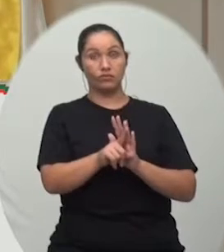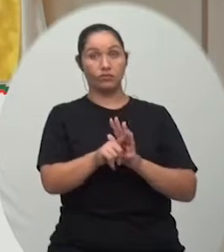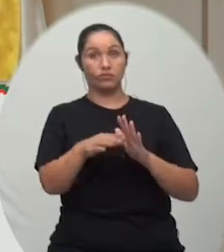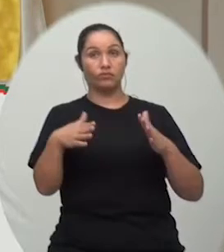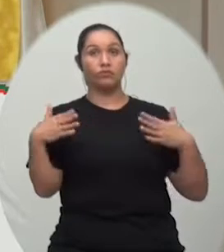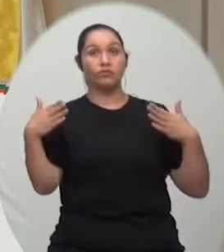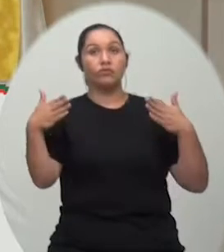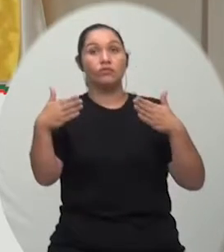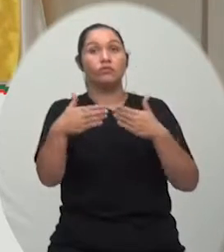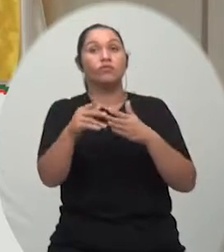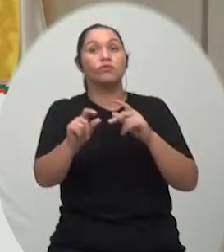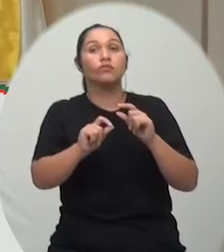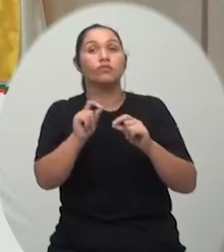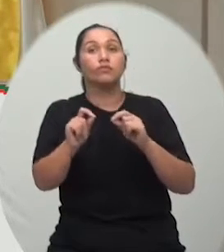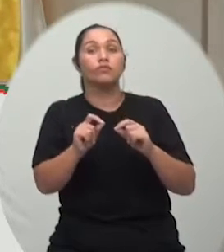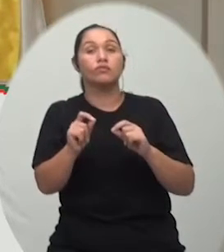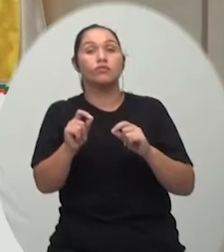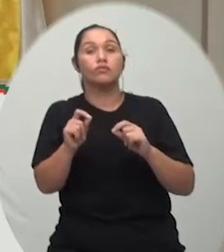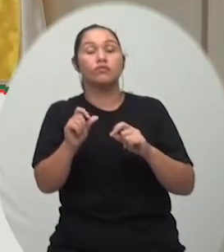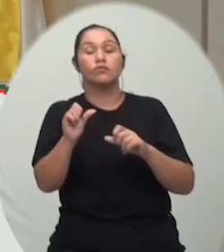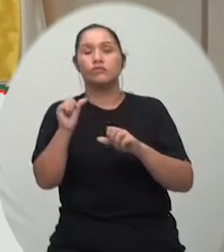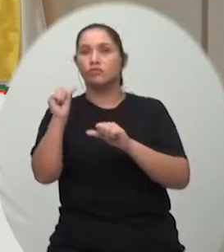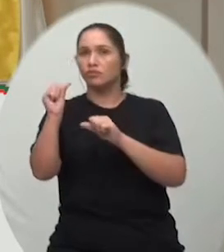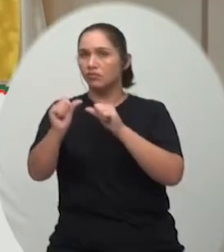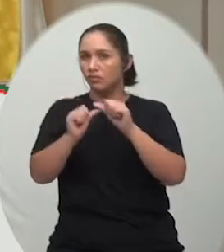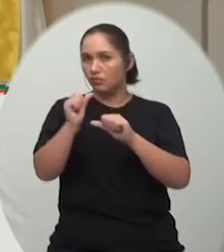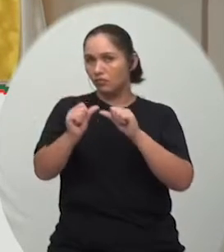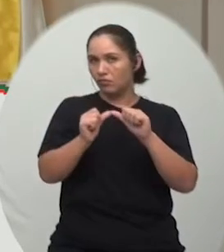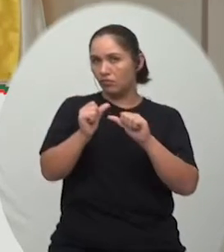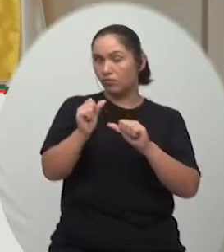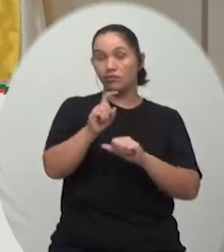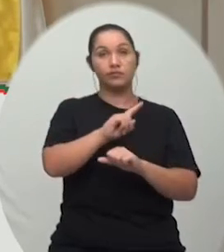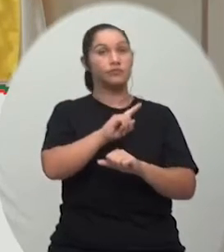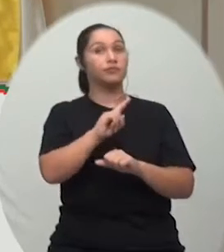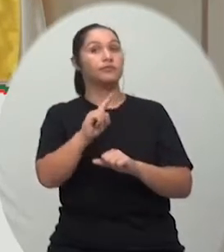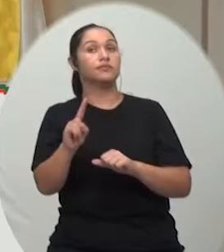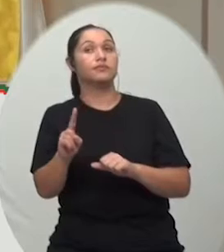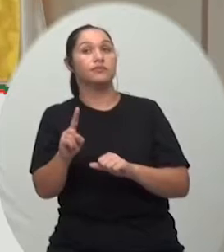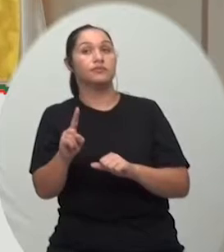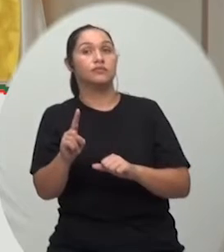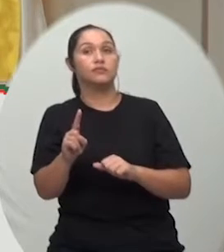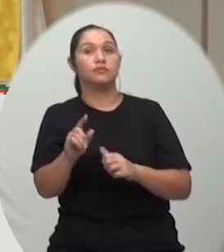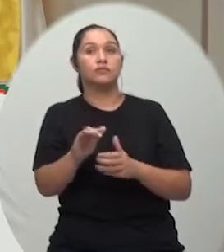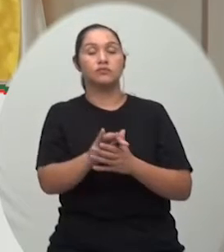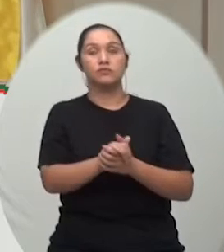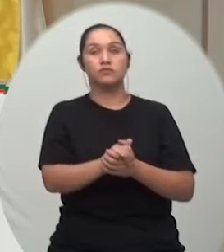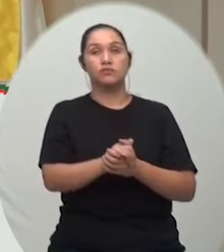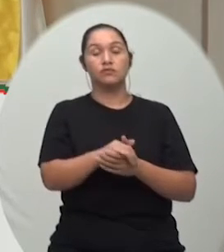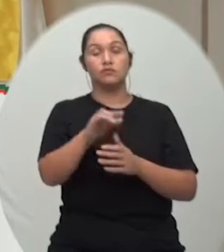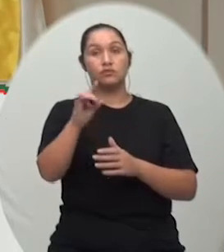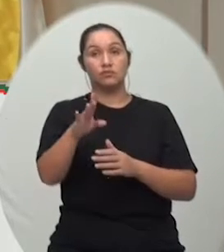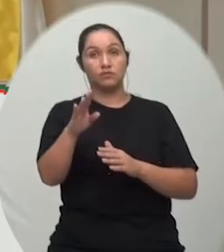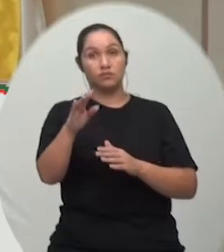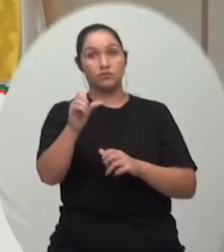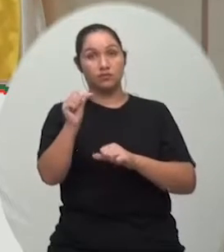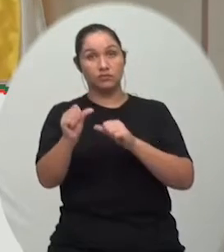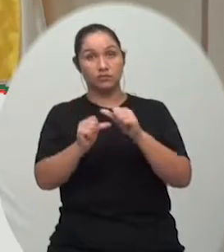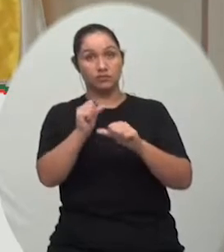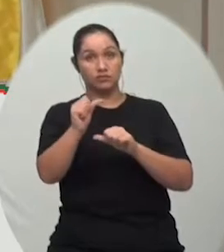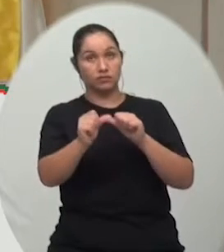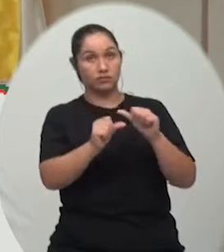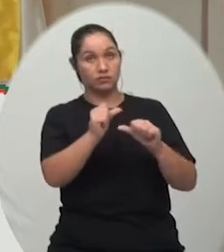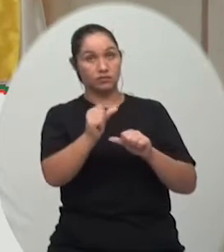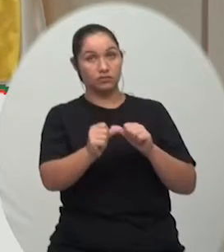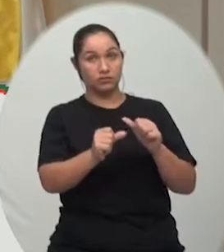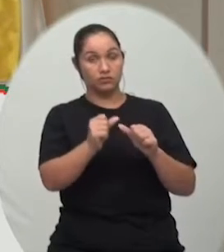senhoras vereadoras, ele não vai mudar, em tese, o mérito do projeto, mas sim a fórmula